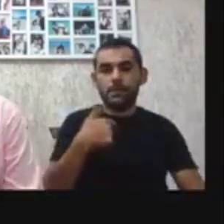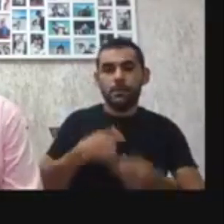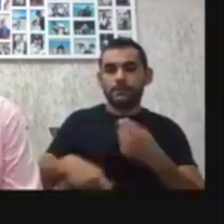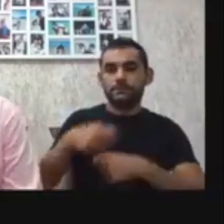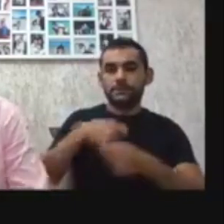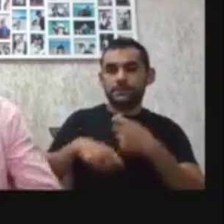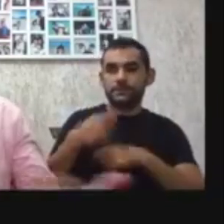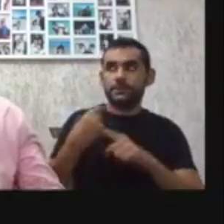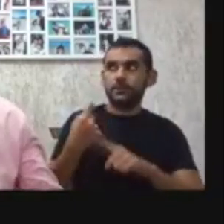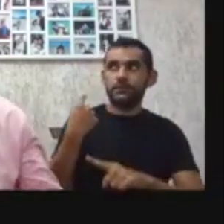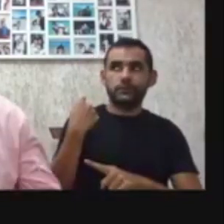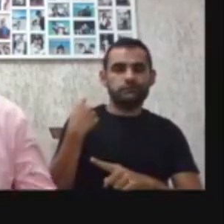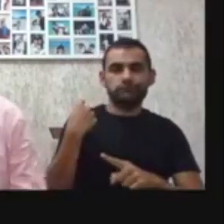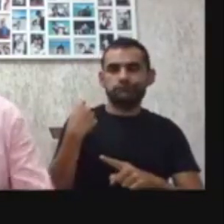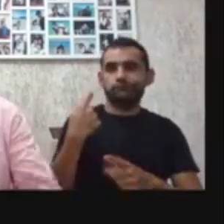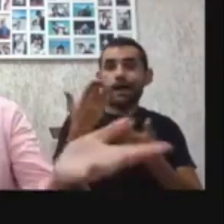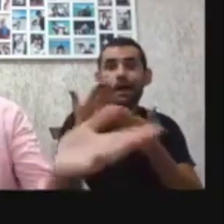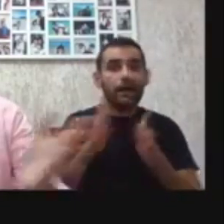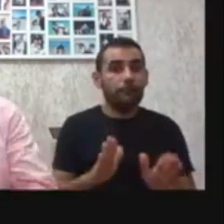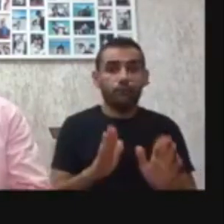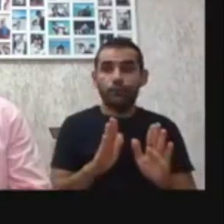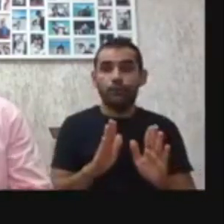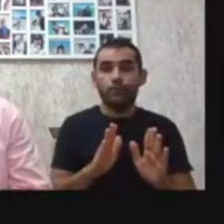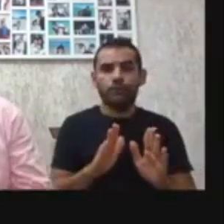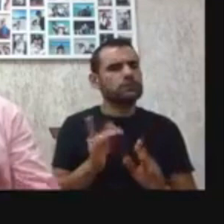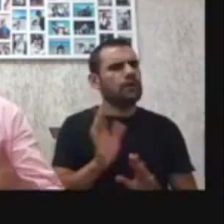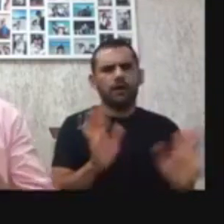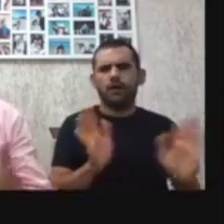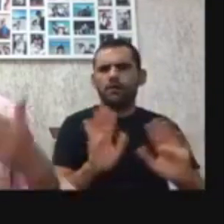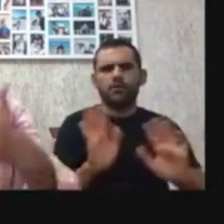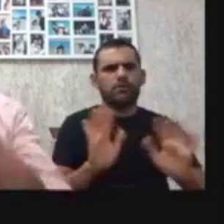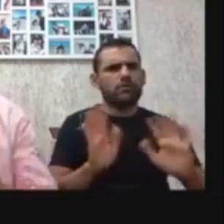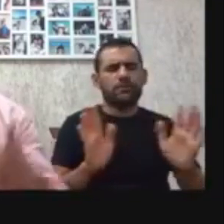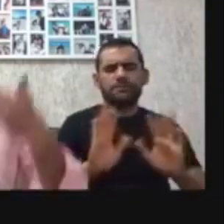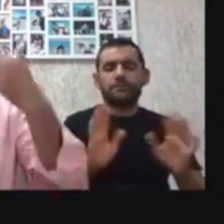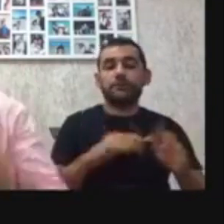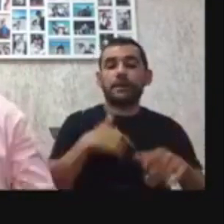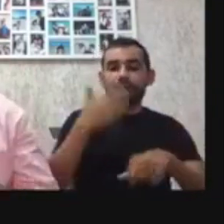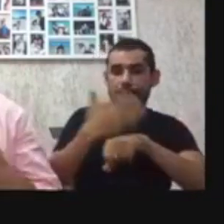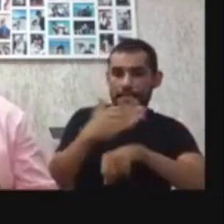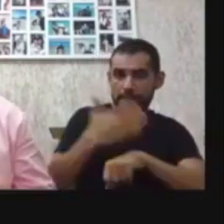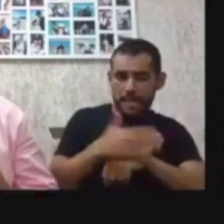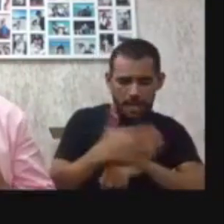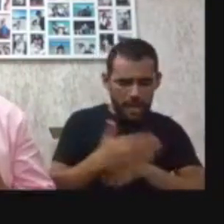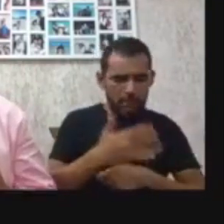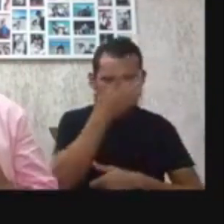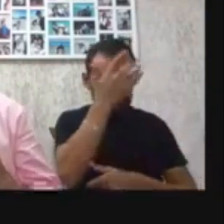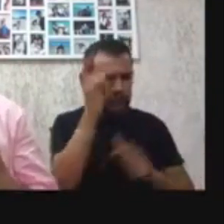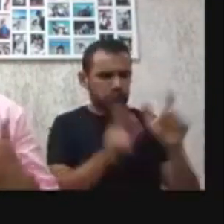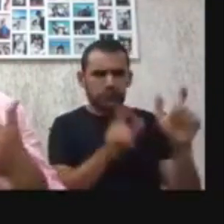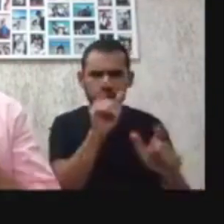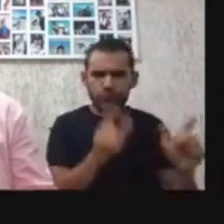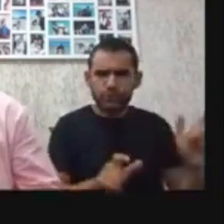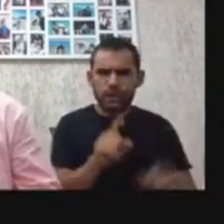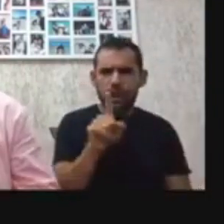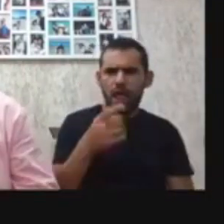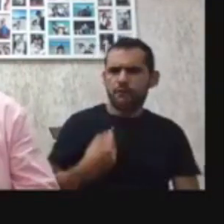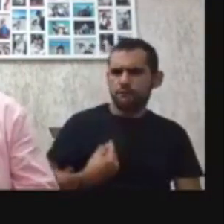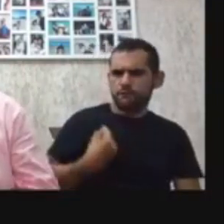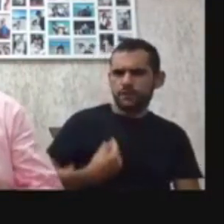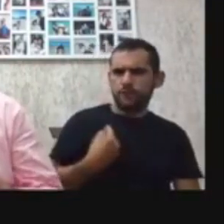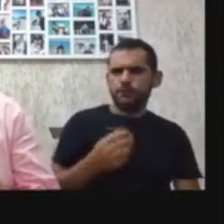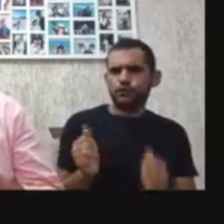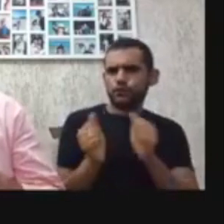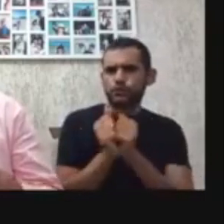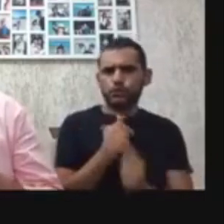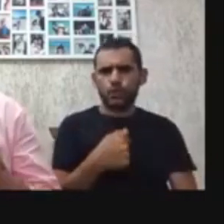gestor até pouco tempo, ela acabou. Não, além de treinar, de capacitar as pessoas que lá estavam